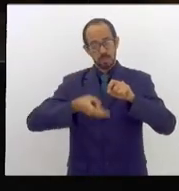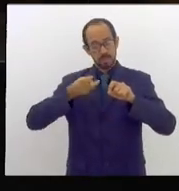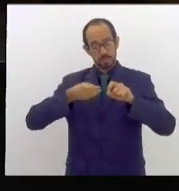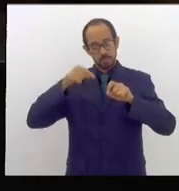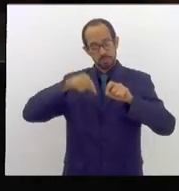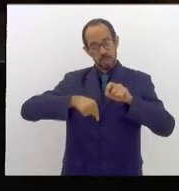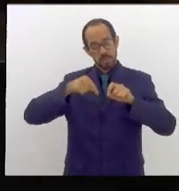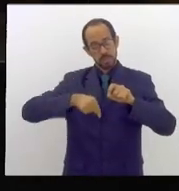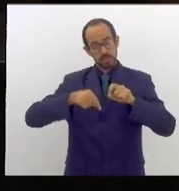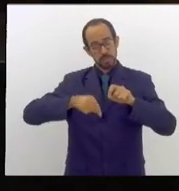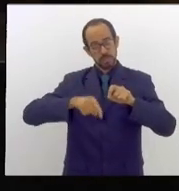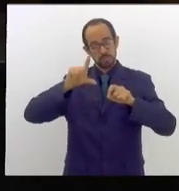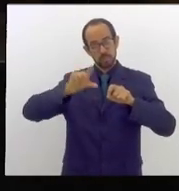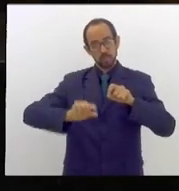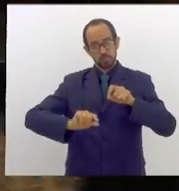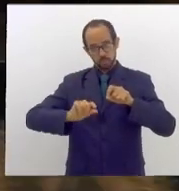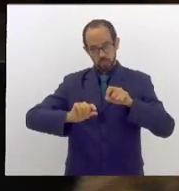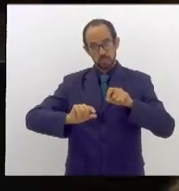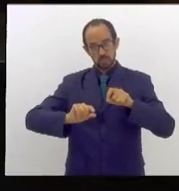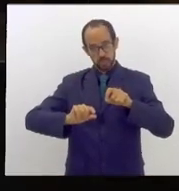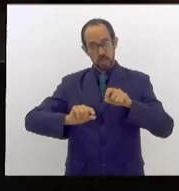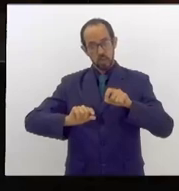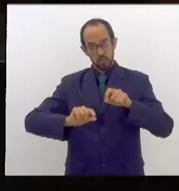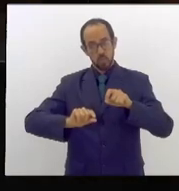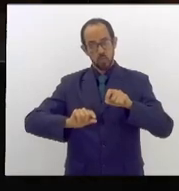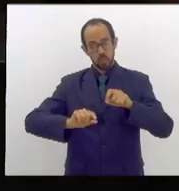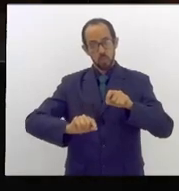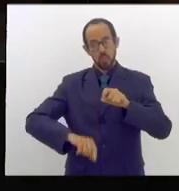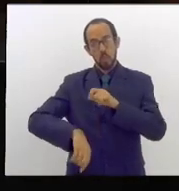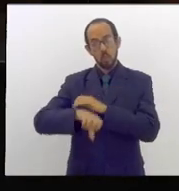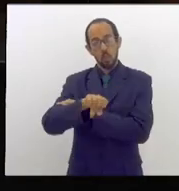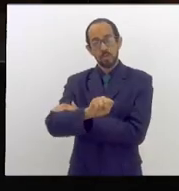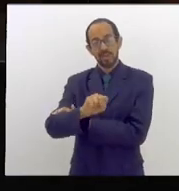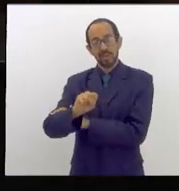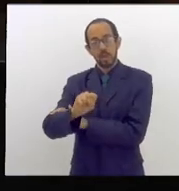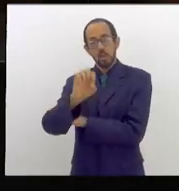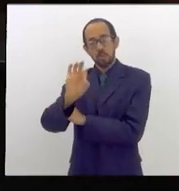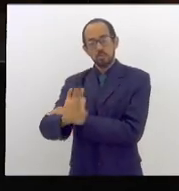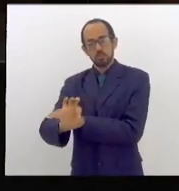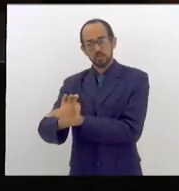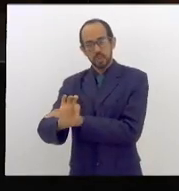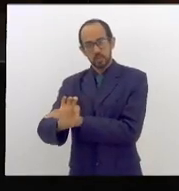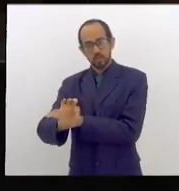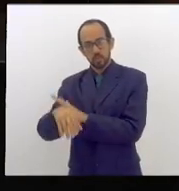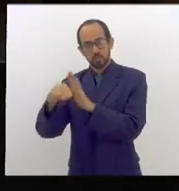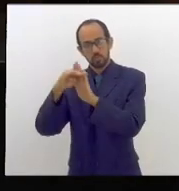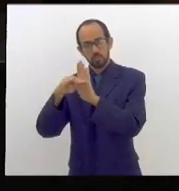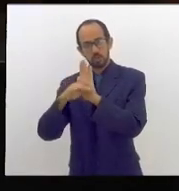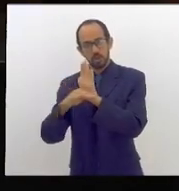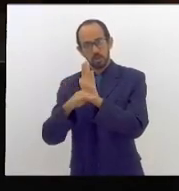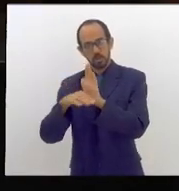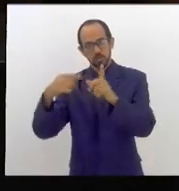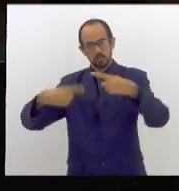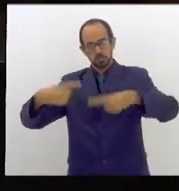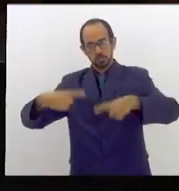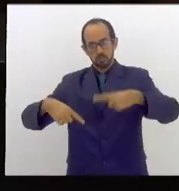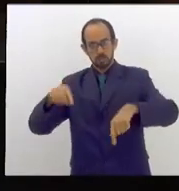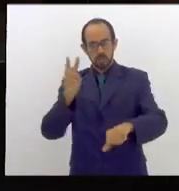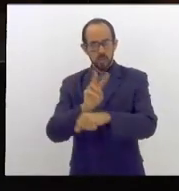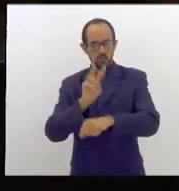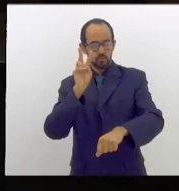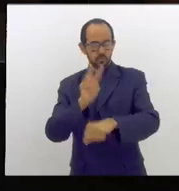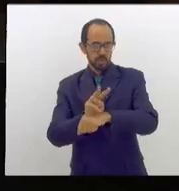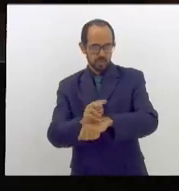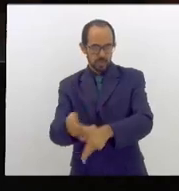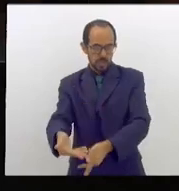a redução Deputado enfermeira Rejane de 88% do programa de políticas de defesa e